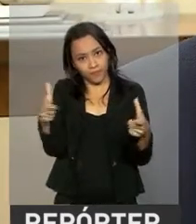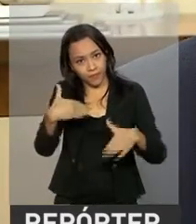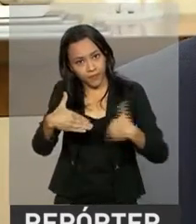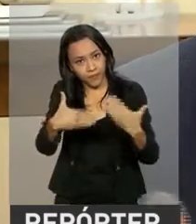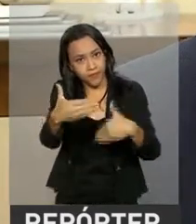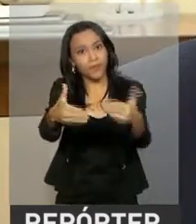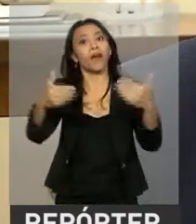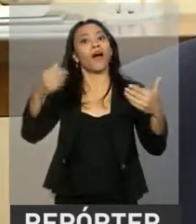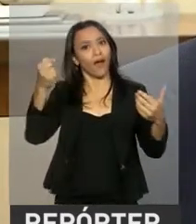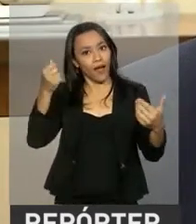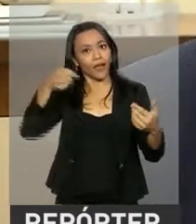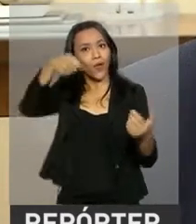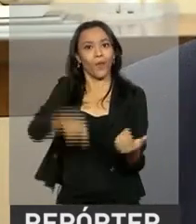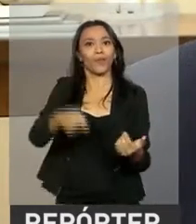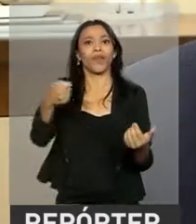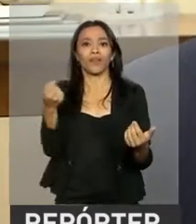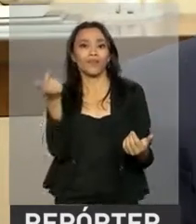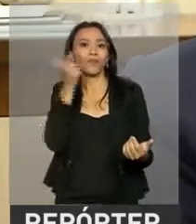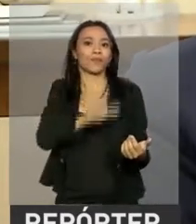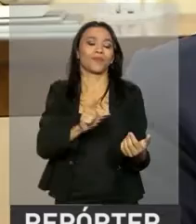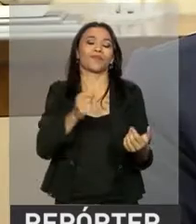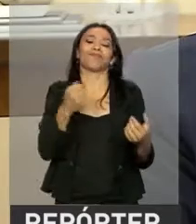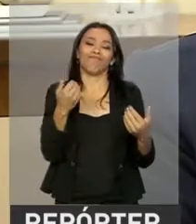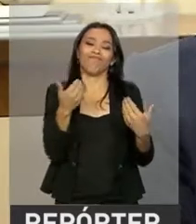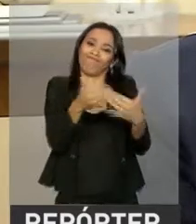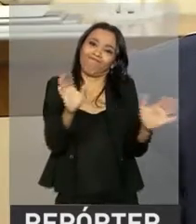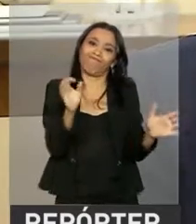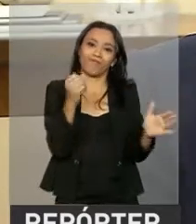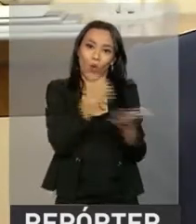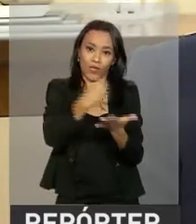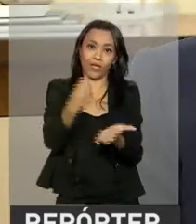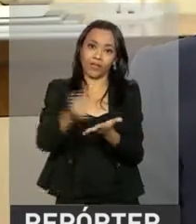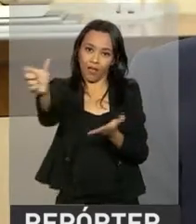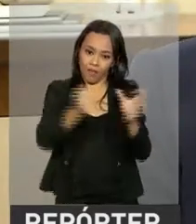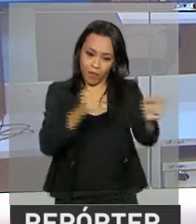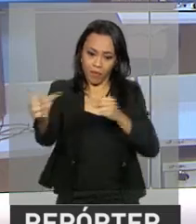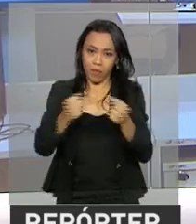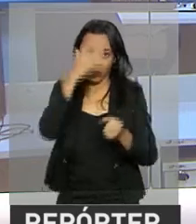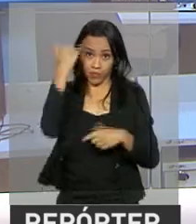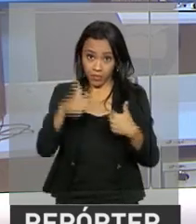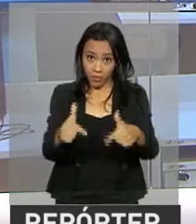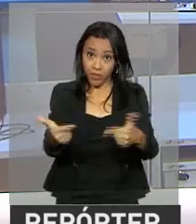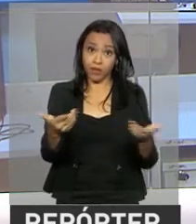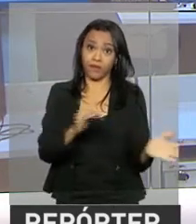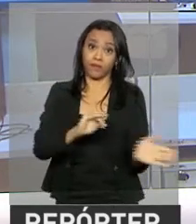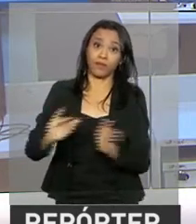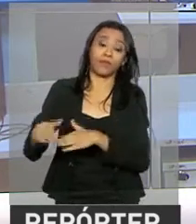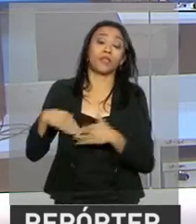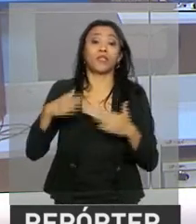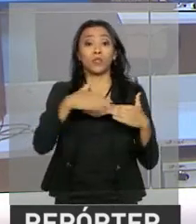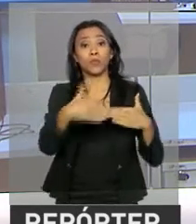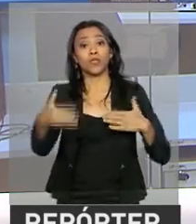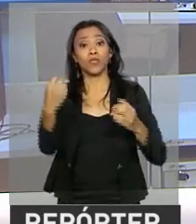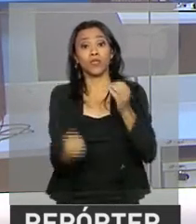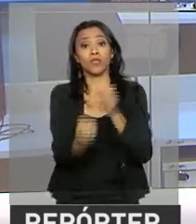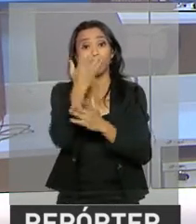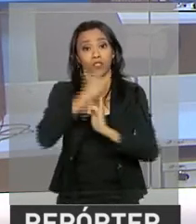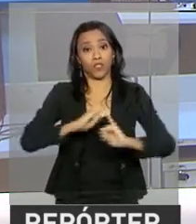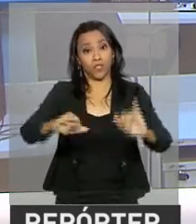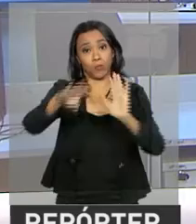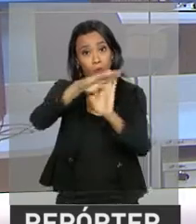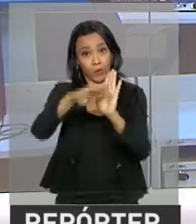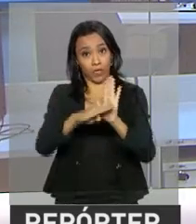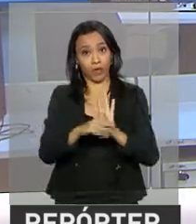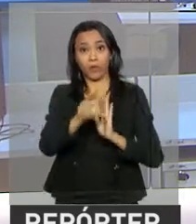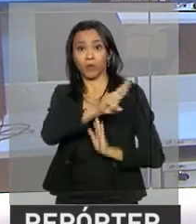quando você cresce, obrigatoriamente, você precisa contratar pessoas para trabalhar. E durante o lançamento do programa